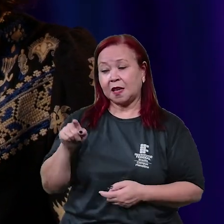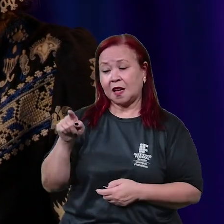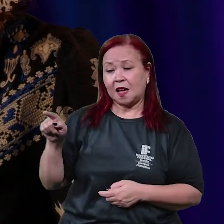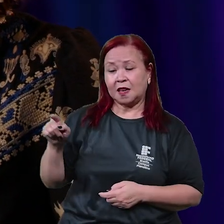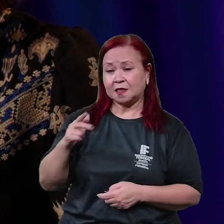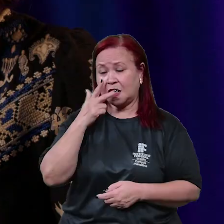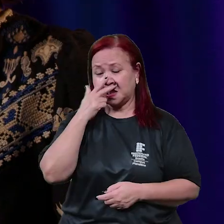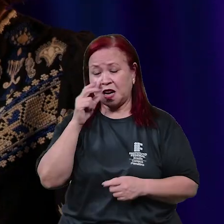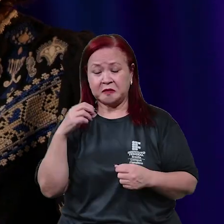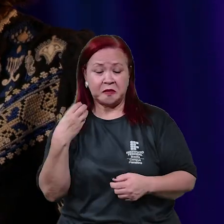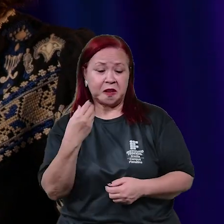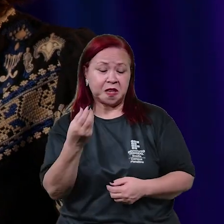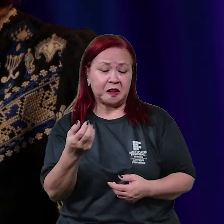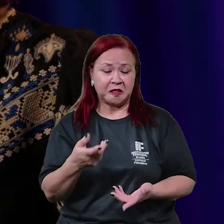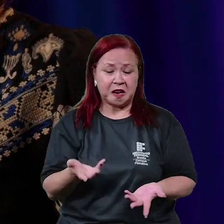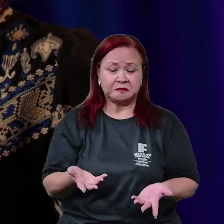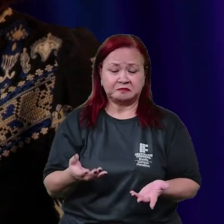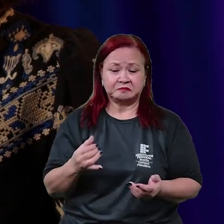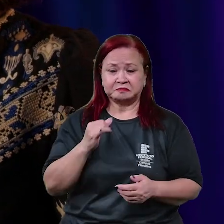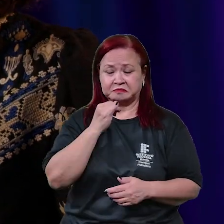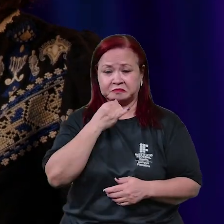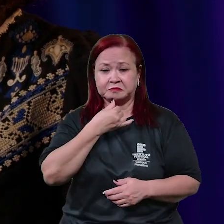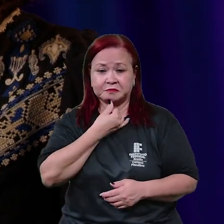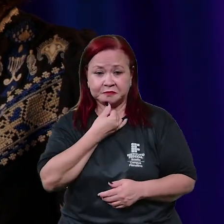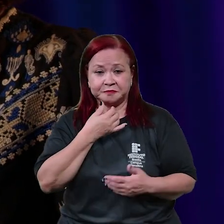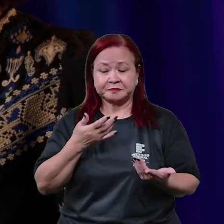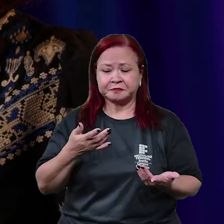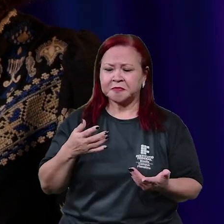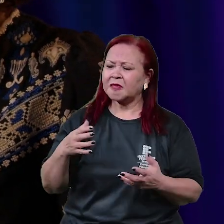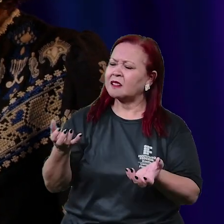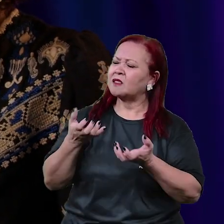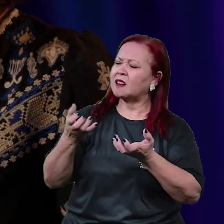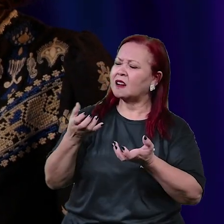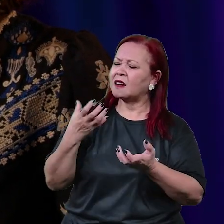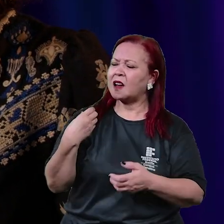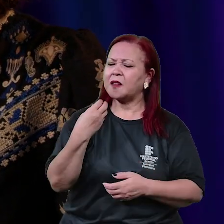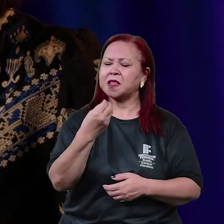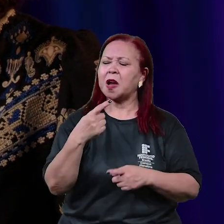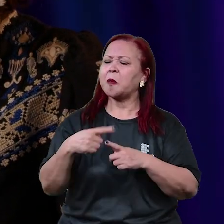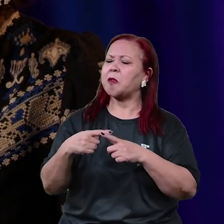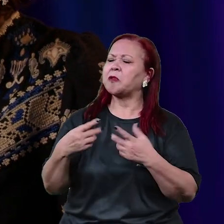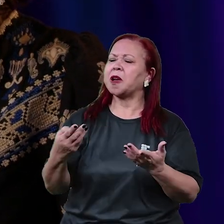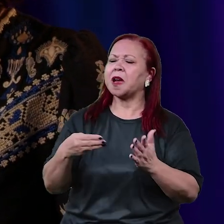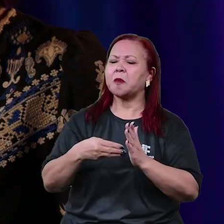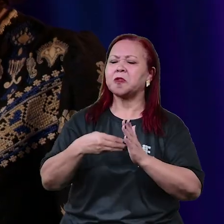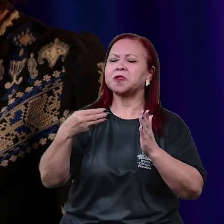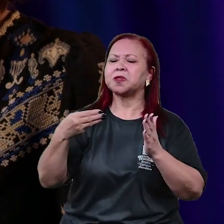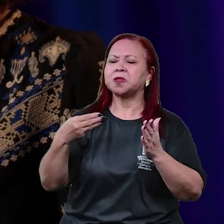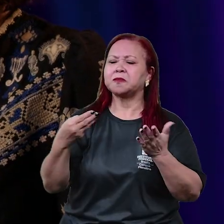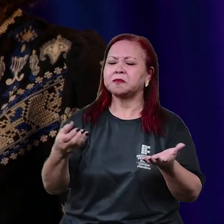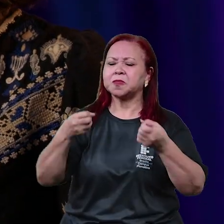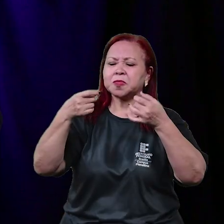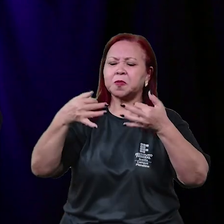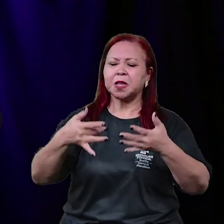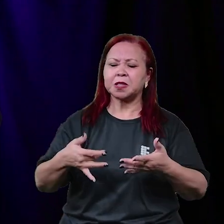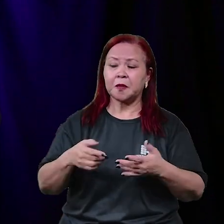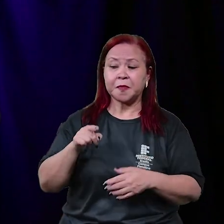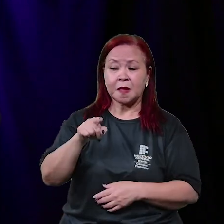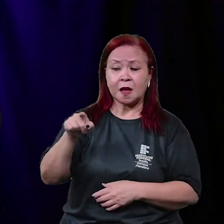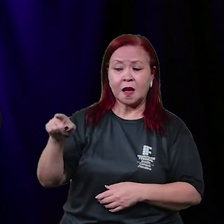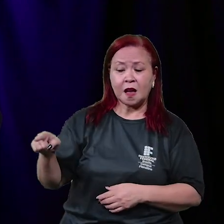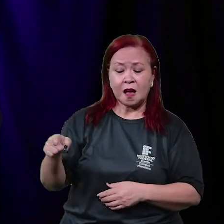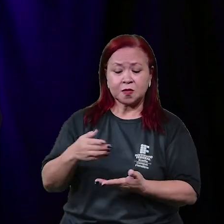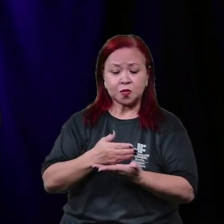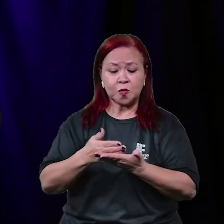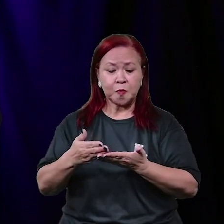Não, a gente quer viajar. E aí eu falei, uai, mas, né, assim, por quê? Né, qual o motivo, qual a justificativa? E aí elas